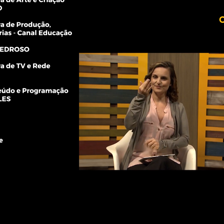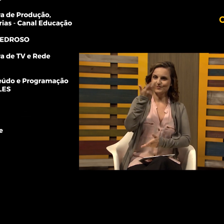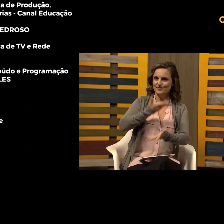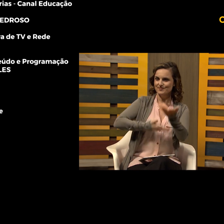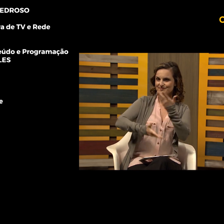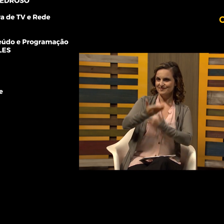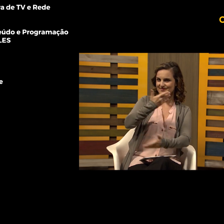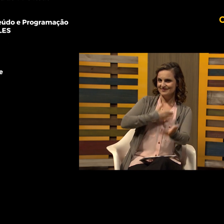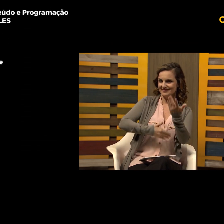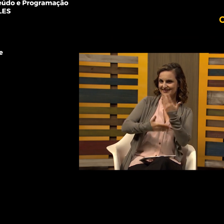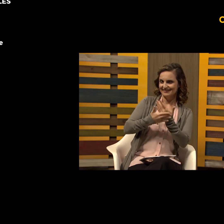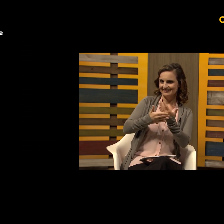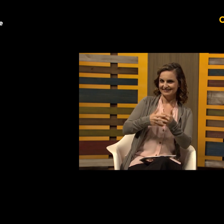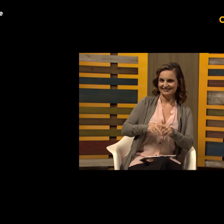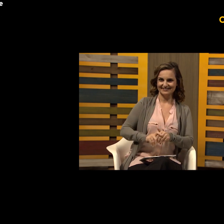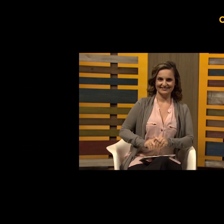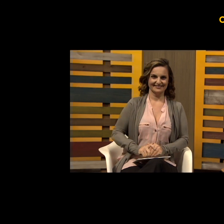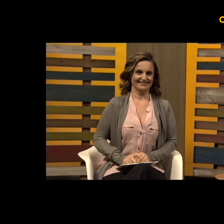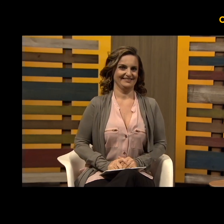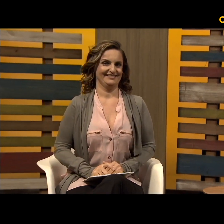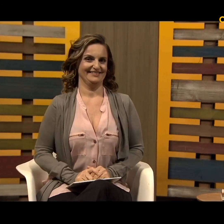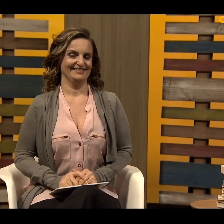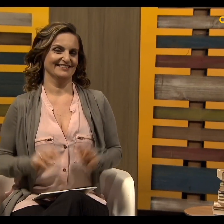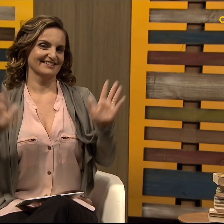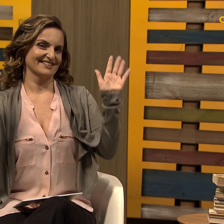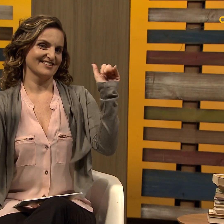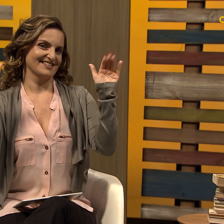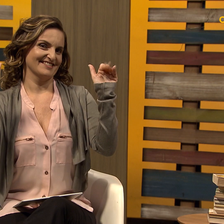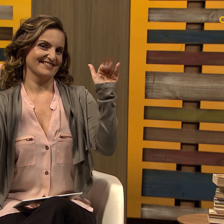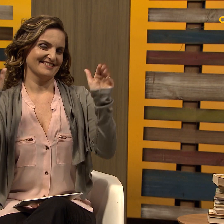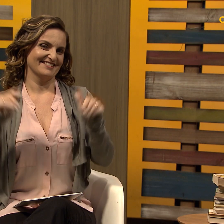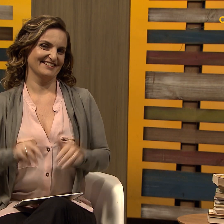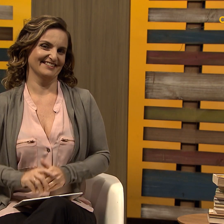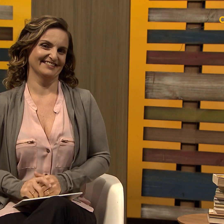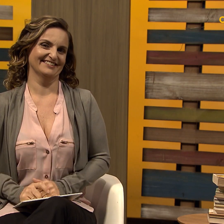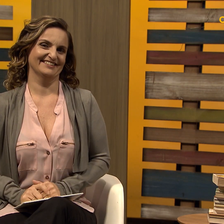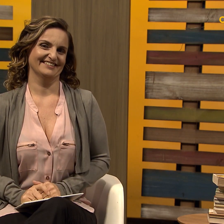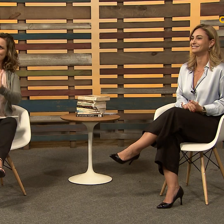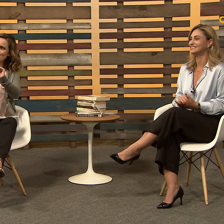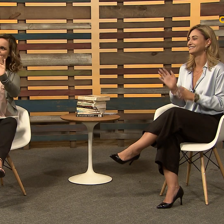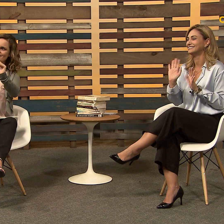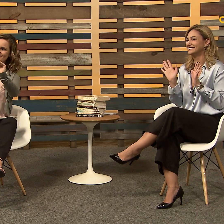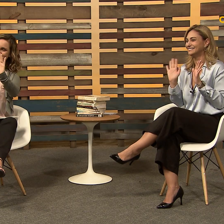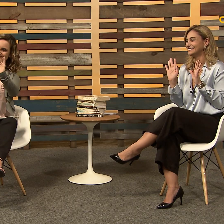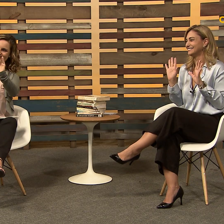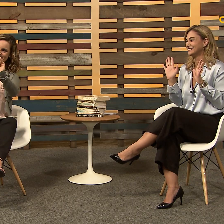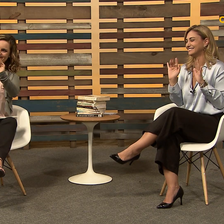Nos encontramos no próximo Bate-Papo em Libras. Tchau, tchau!